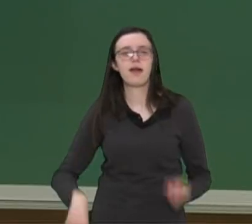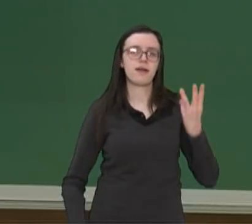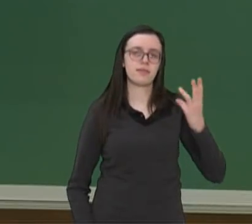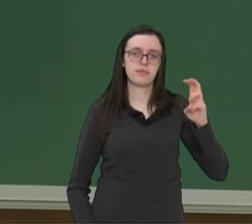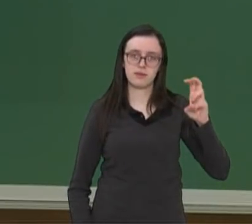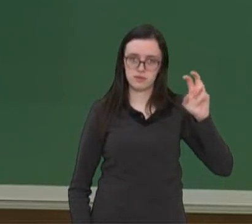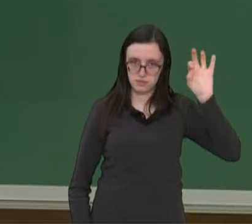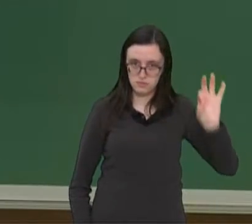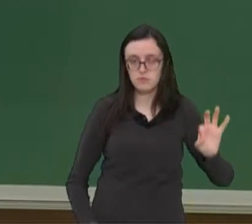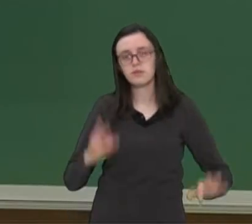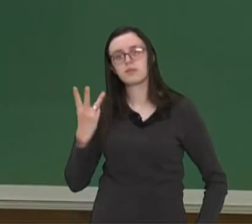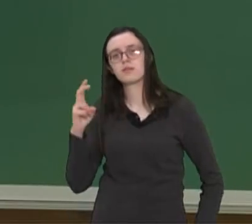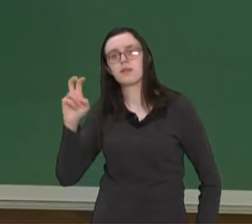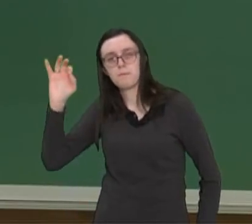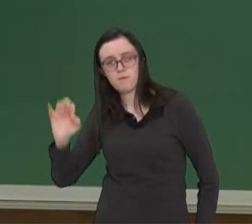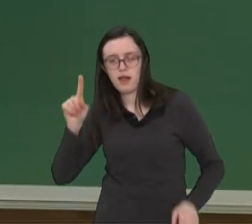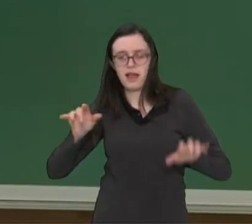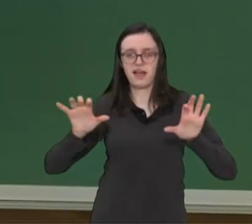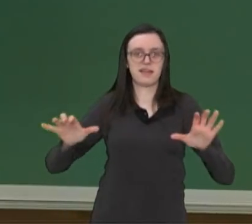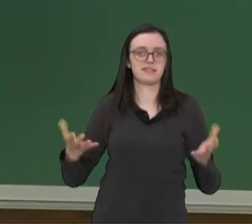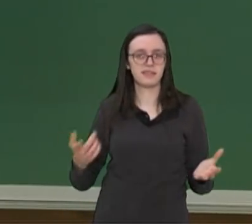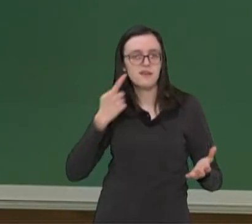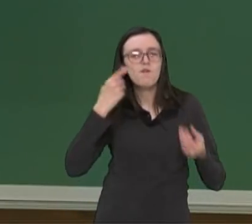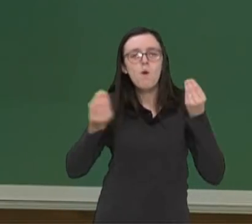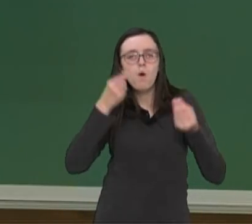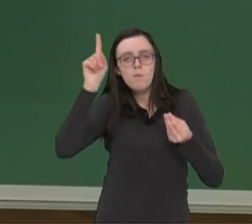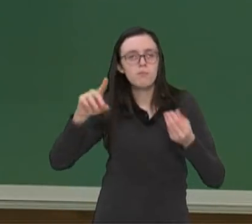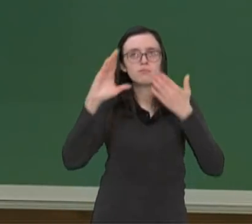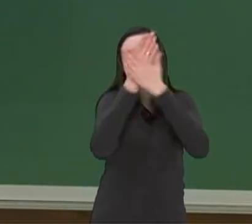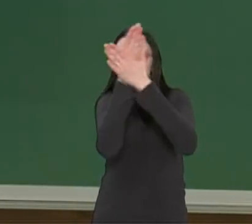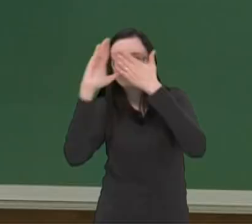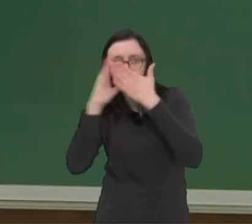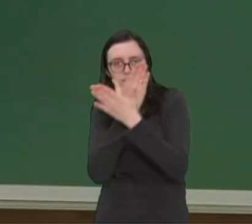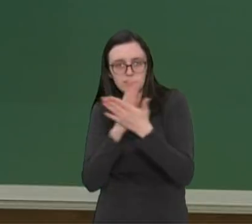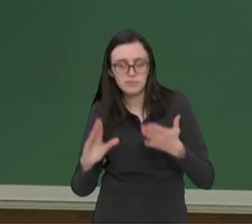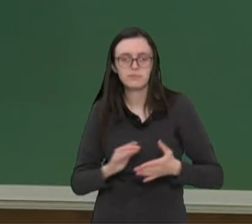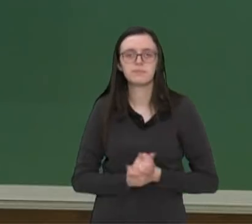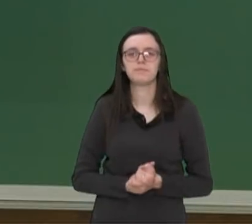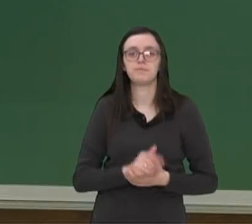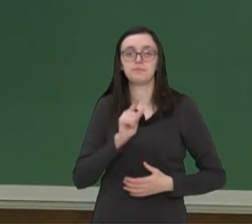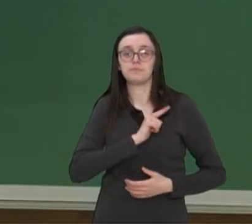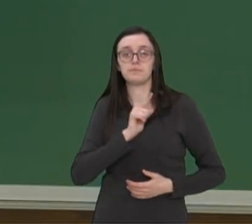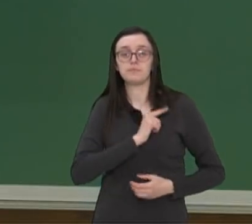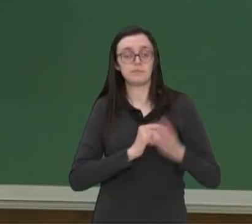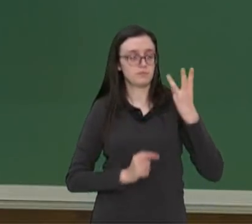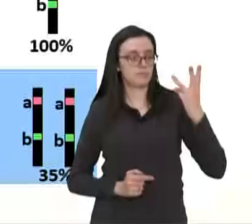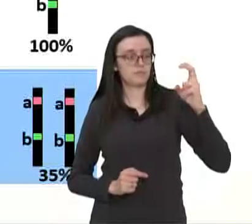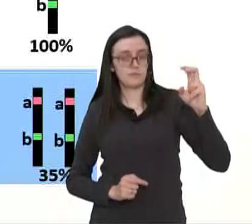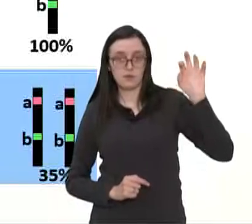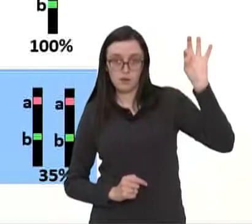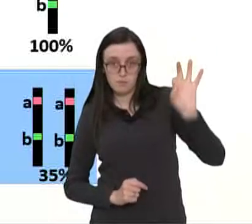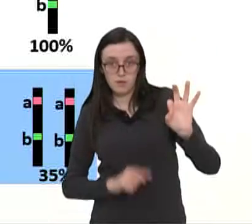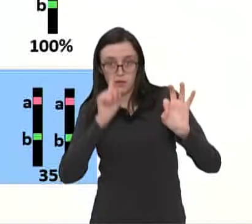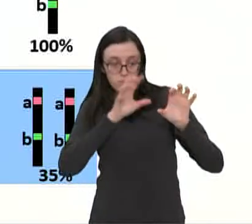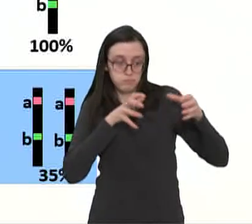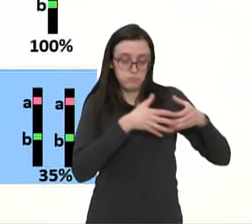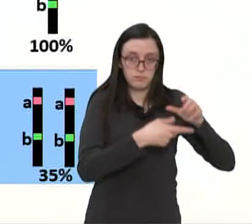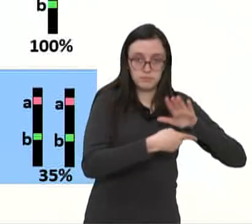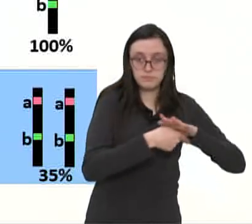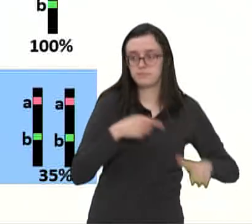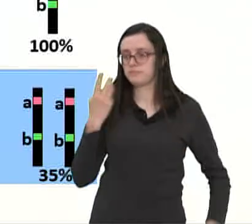cada um. Então, tá aqui, gente, como é que ficariam meus gametas, né? Então, eu teria ali 35% de um